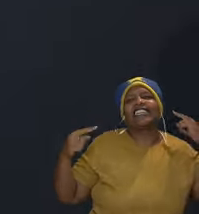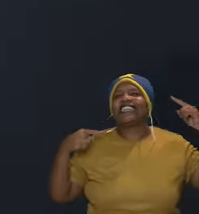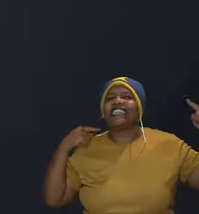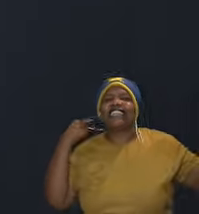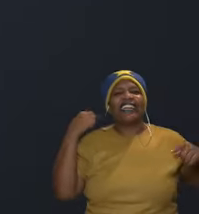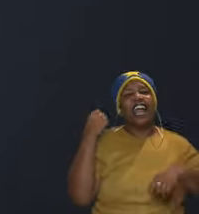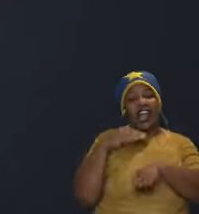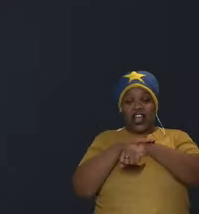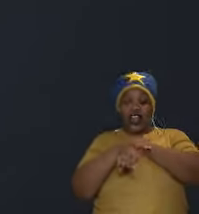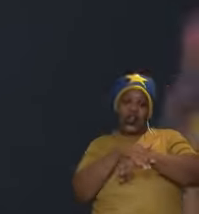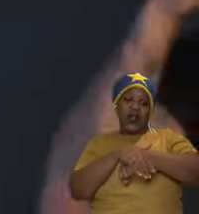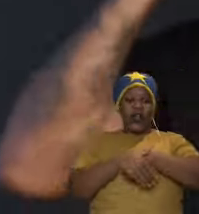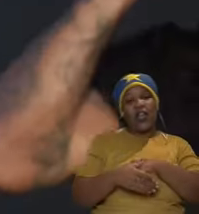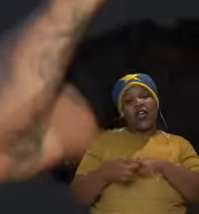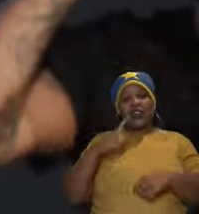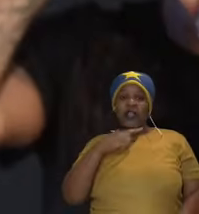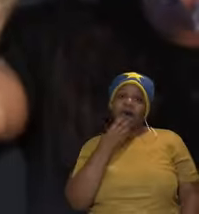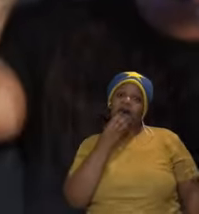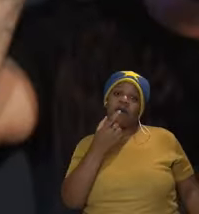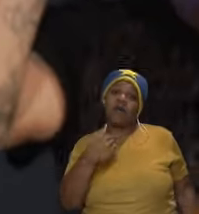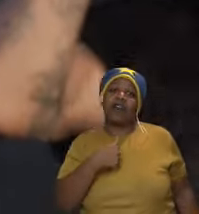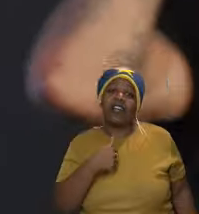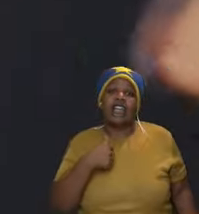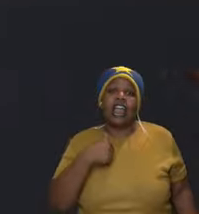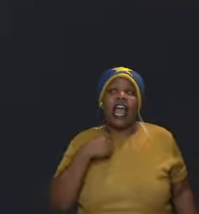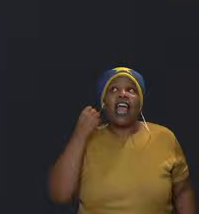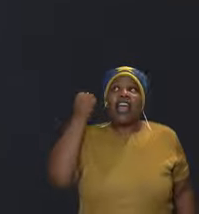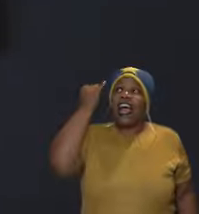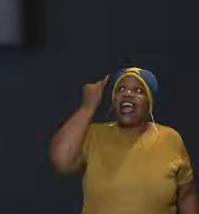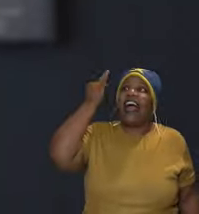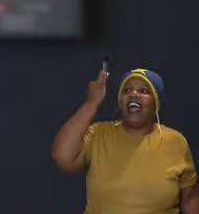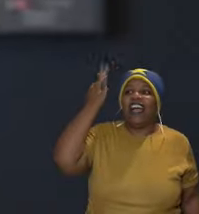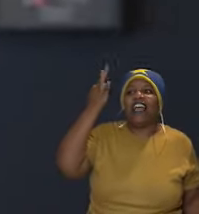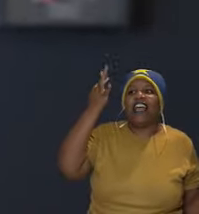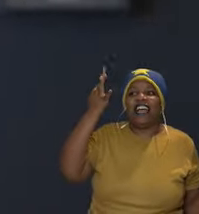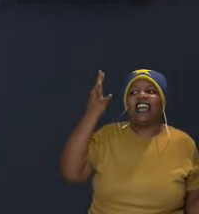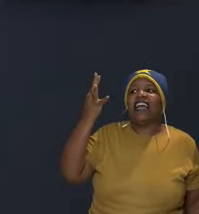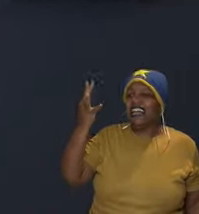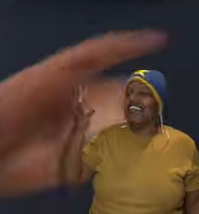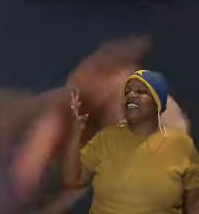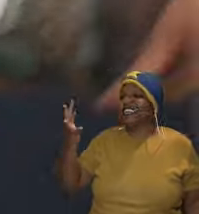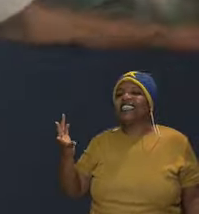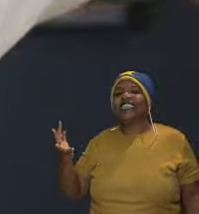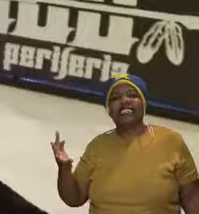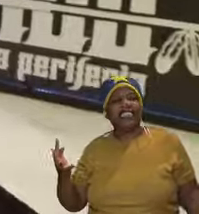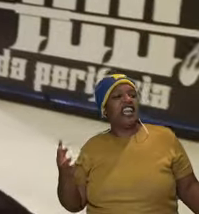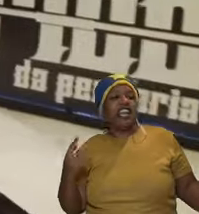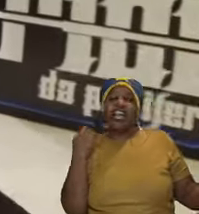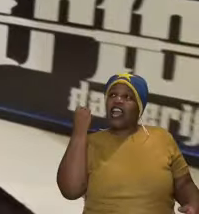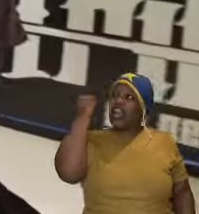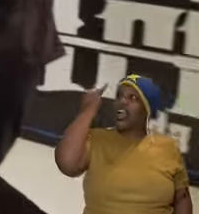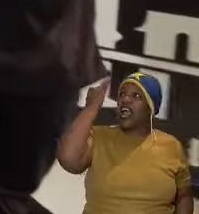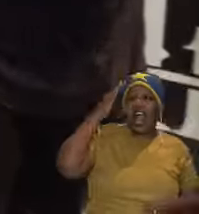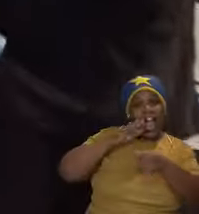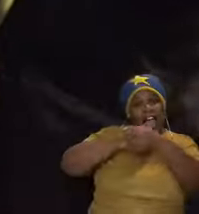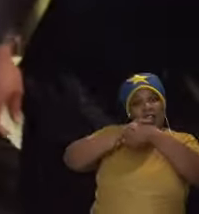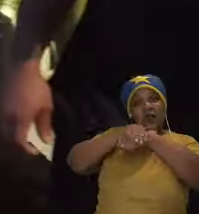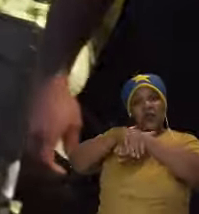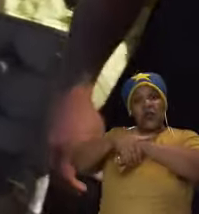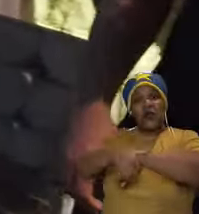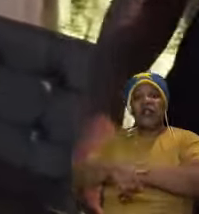noite, tá bom pra mim. E vira noite, e vira frevo. Vira notícia pros moleque,